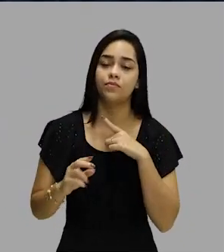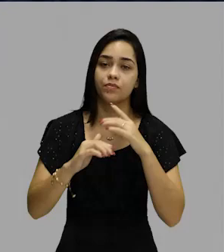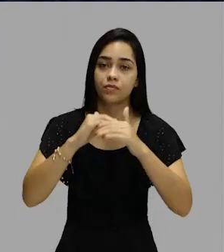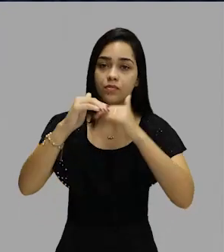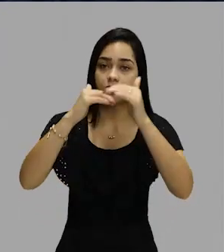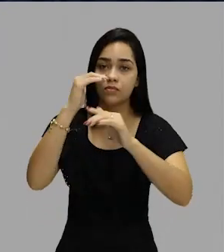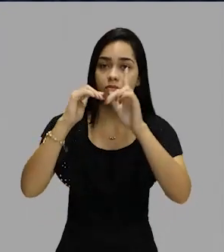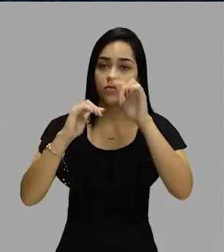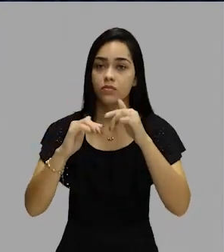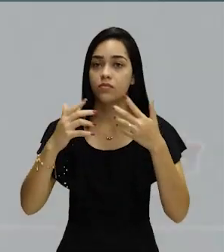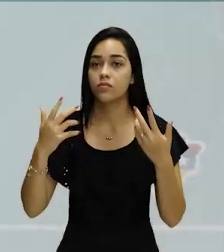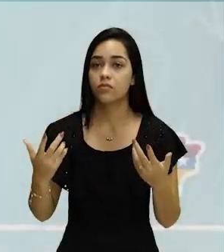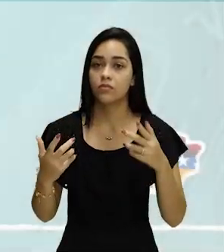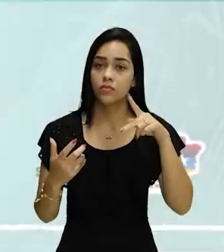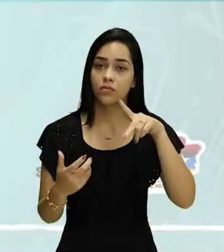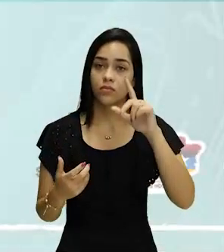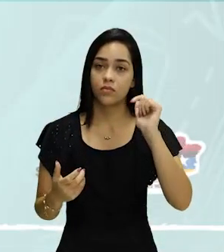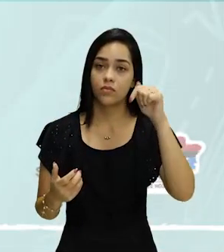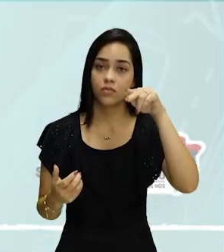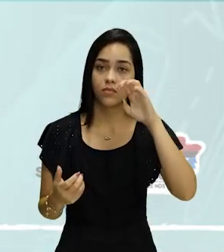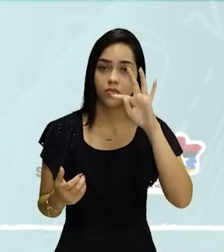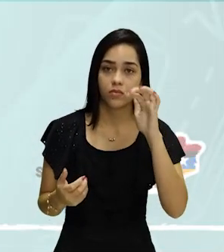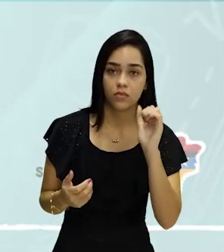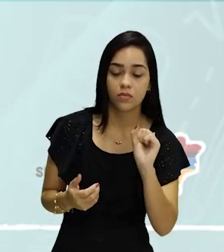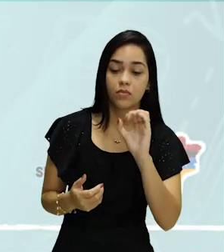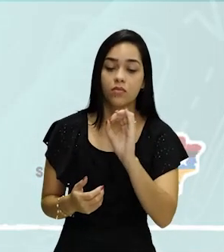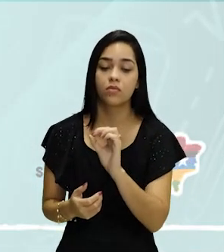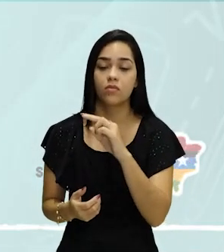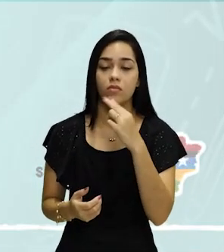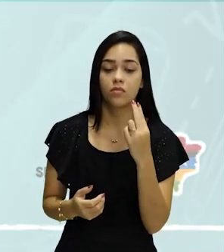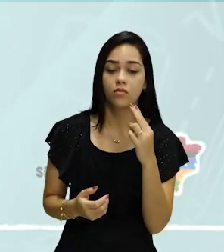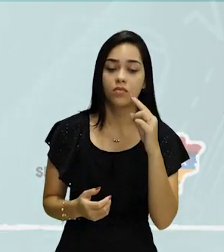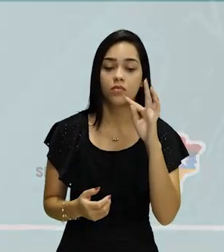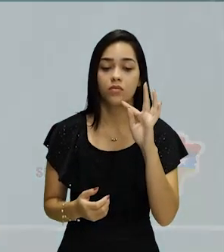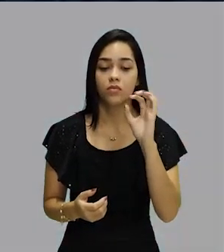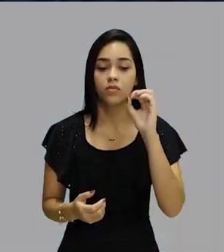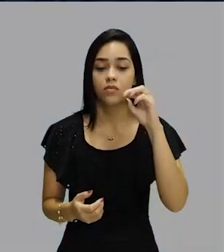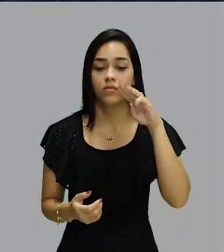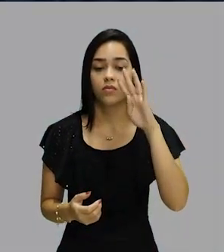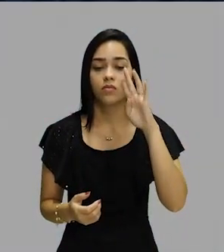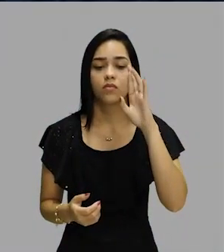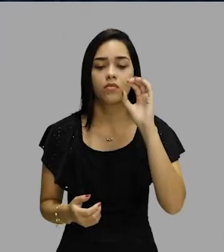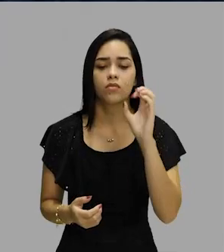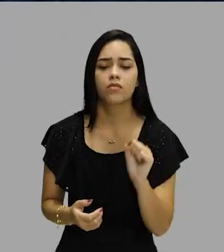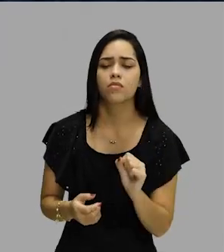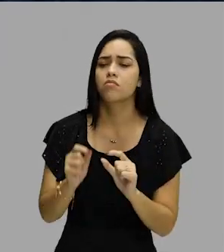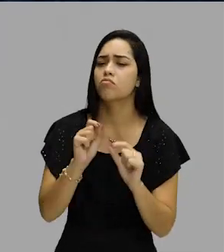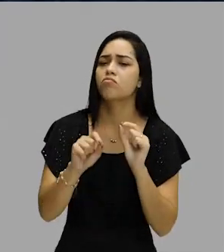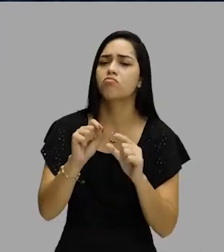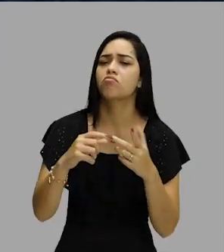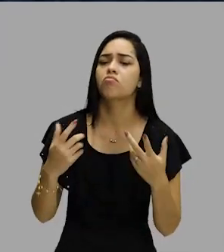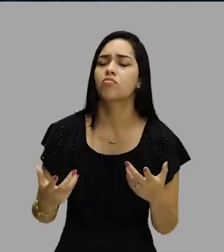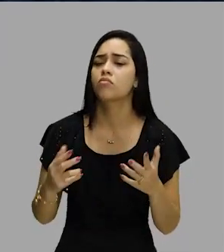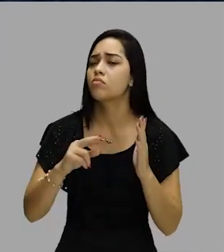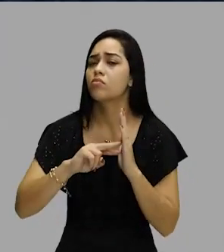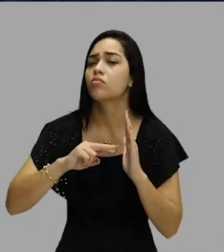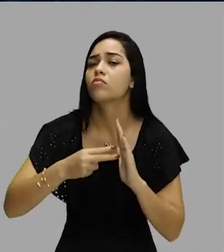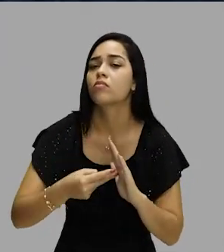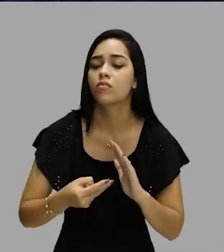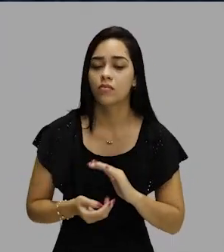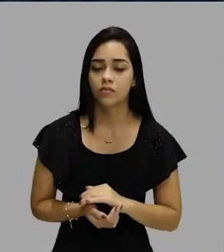processo são as plaquetas ou trombócitos. Gente, o que seriam plaquetas